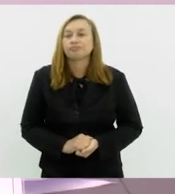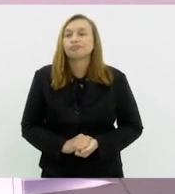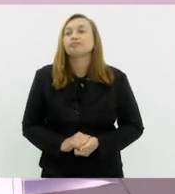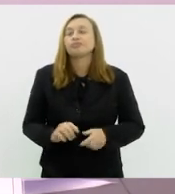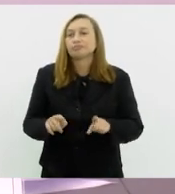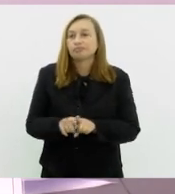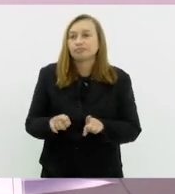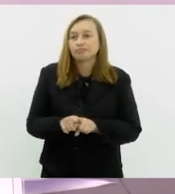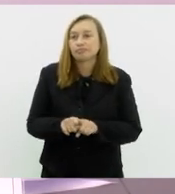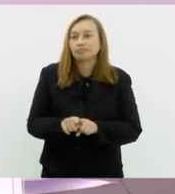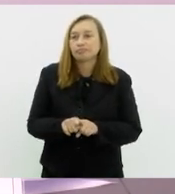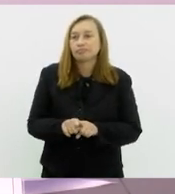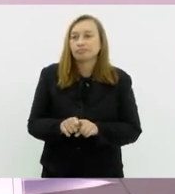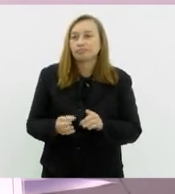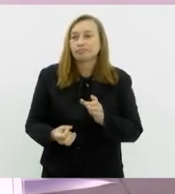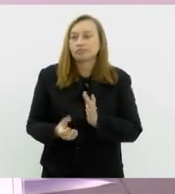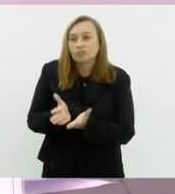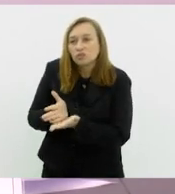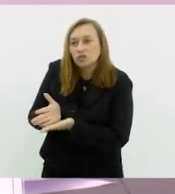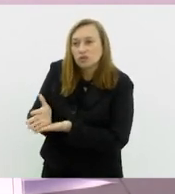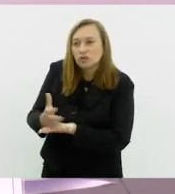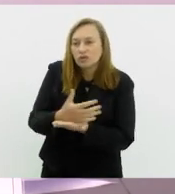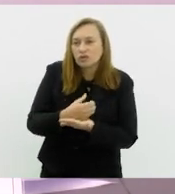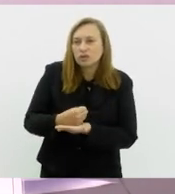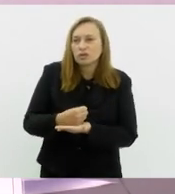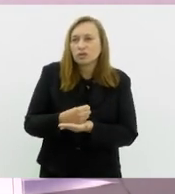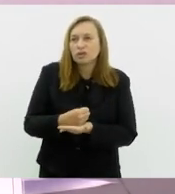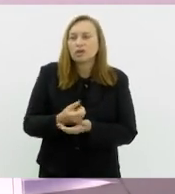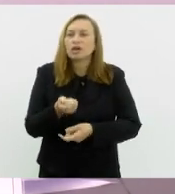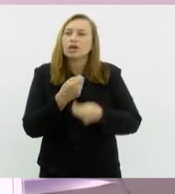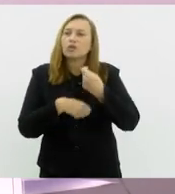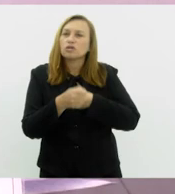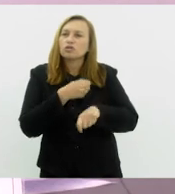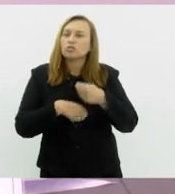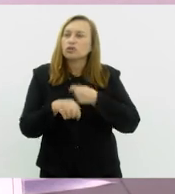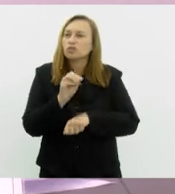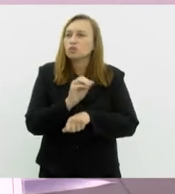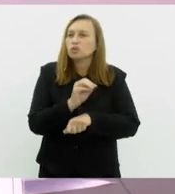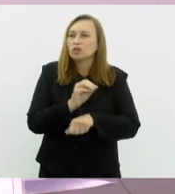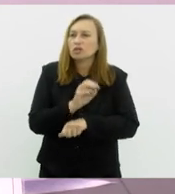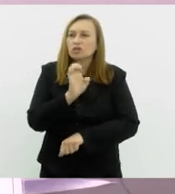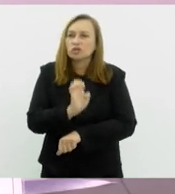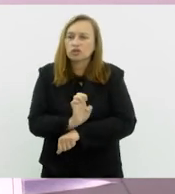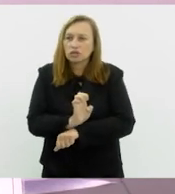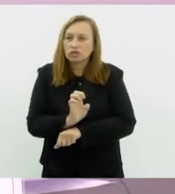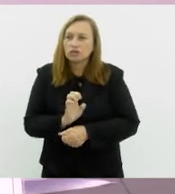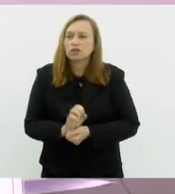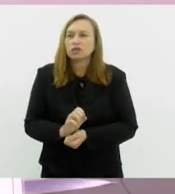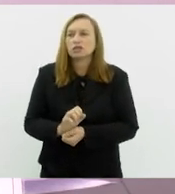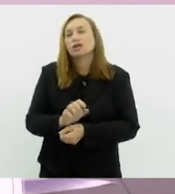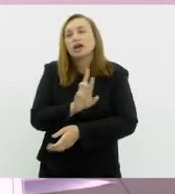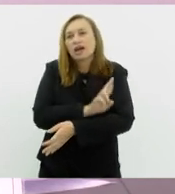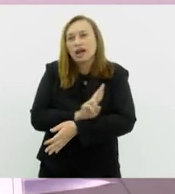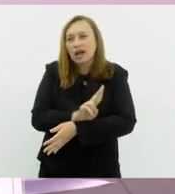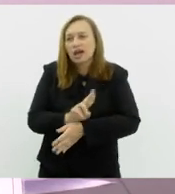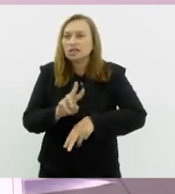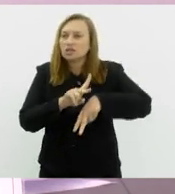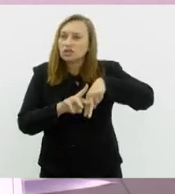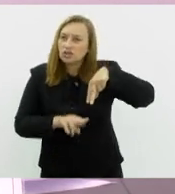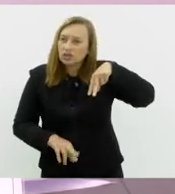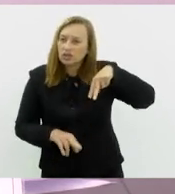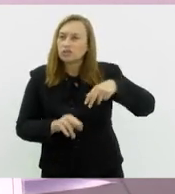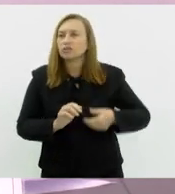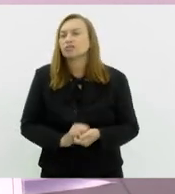Recomendar também a produção de dados sobre o cenário da economia de cuidado no Estado, com identificadores de raça, gênero e